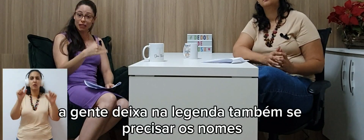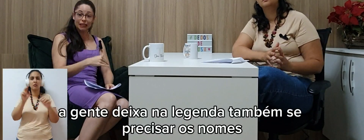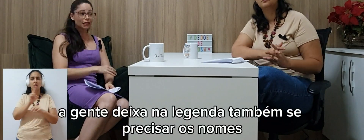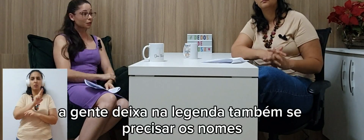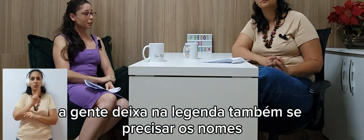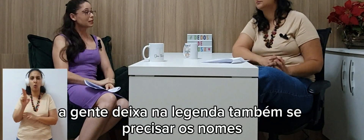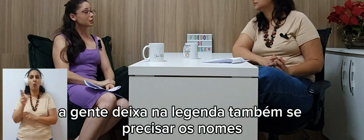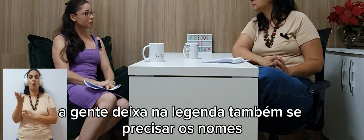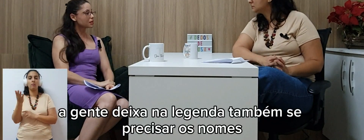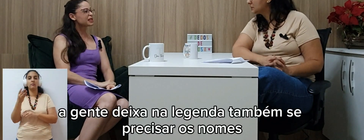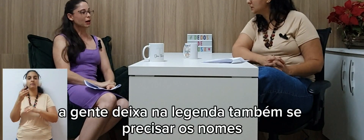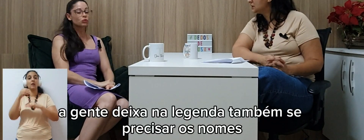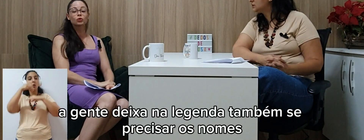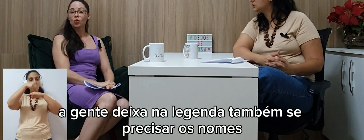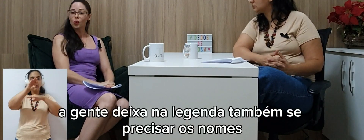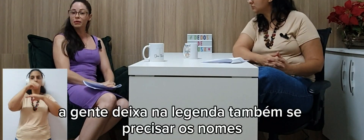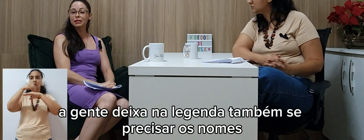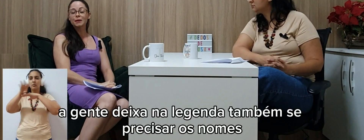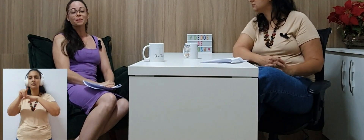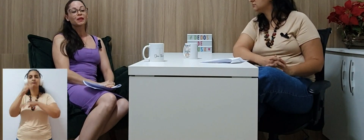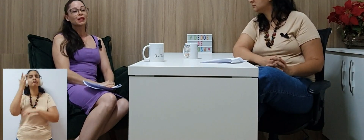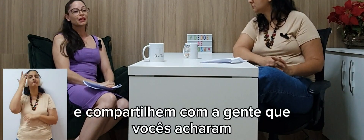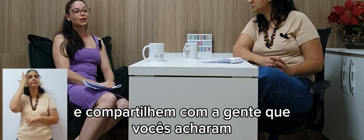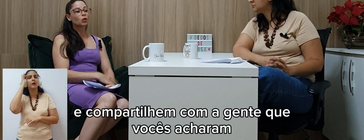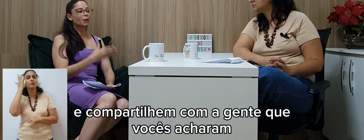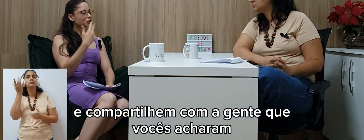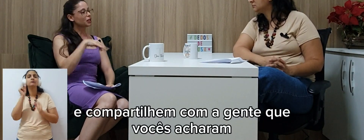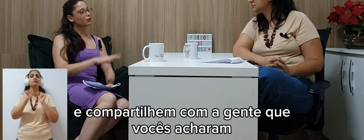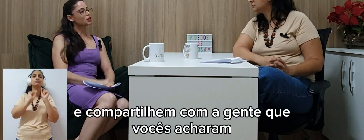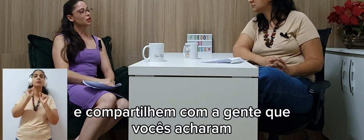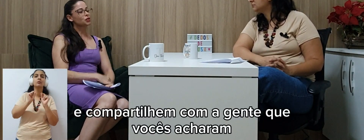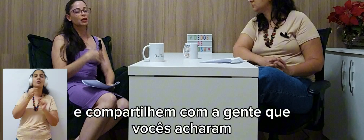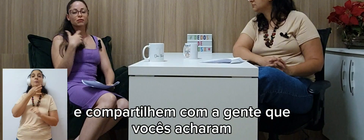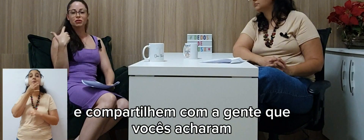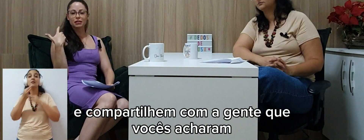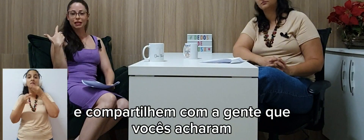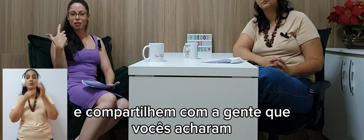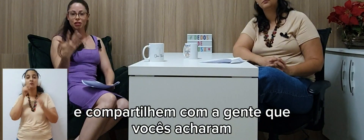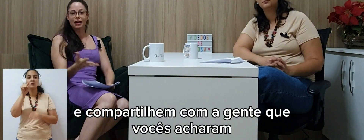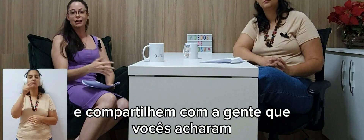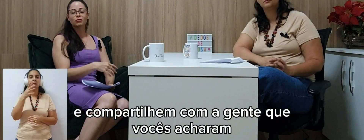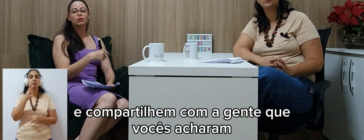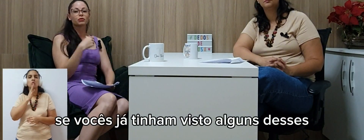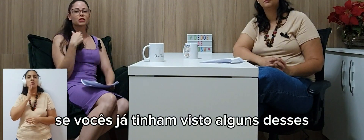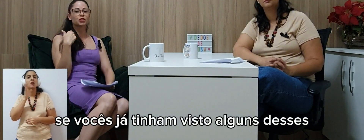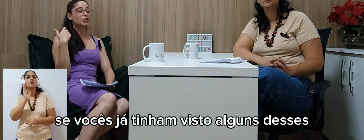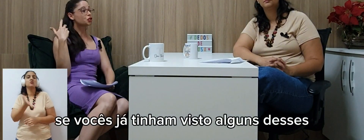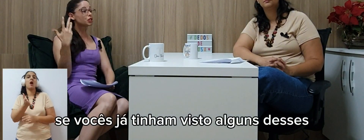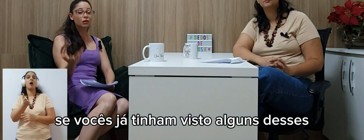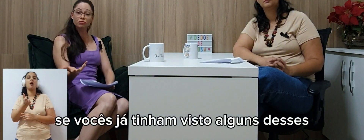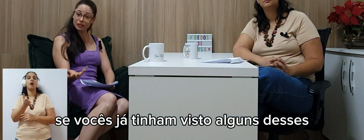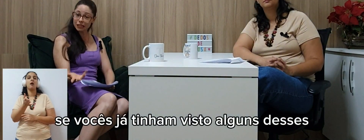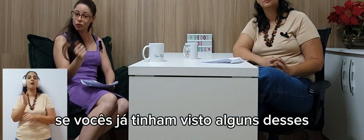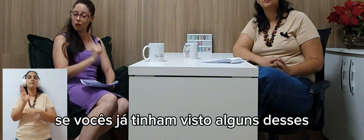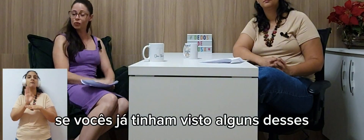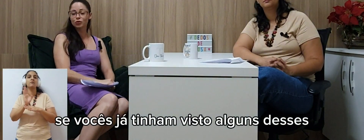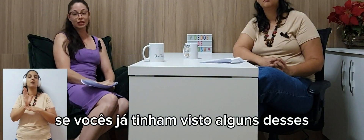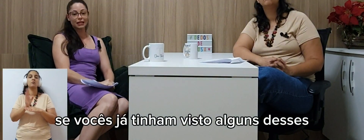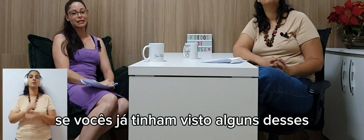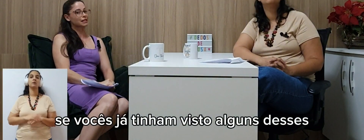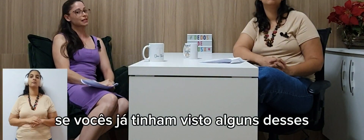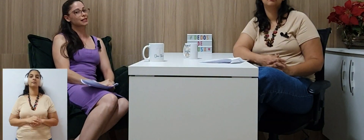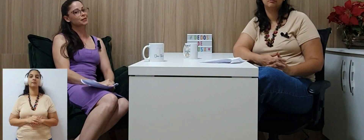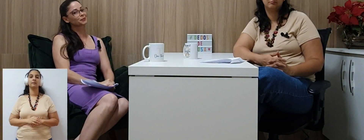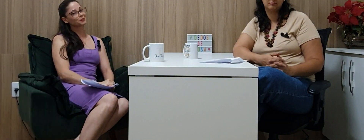na legenda também, se precisar, os nomes. E compartilhem com a gente o que vocês acharam, se vocês já tinham visto